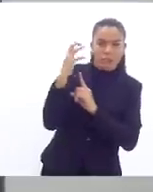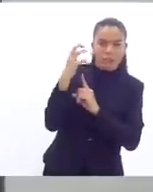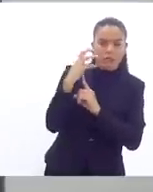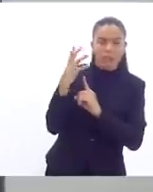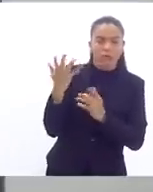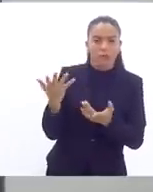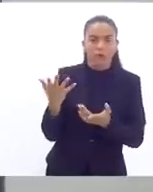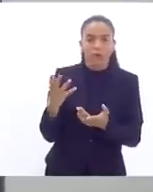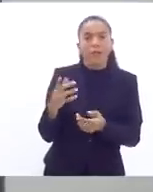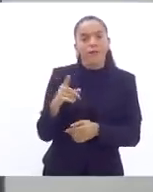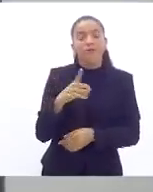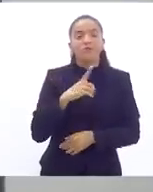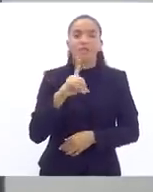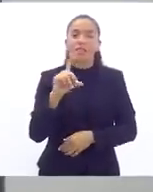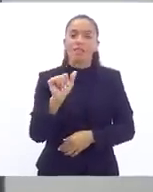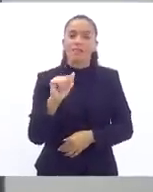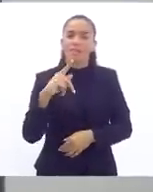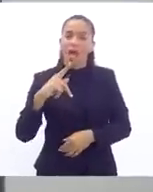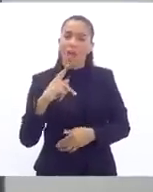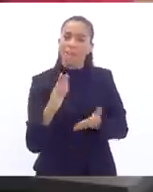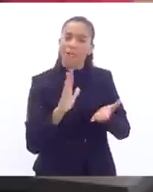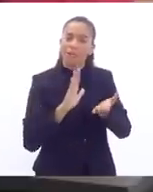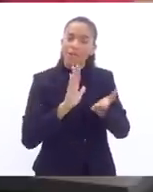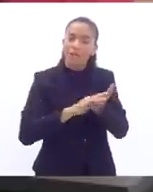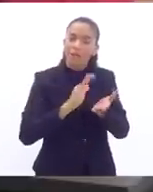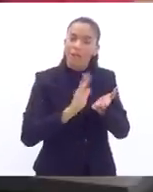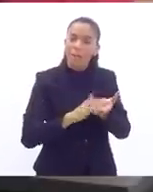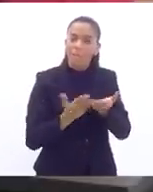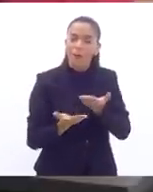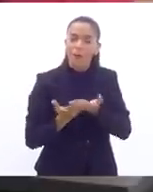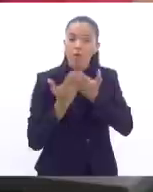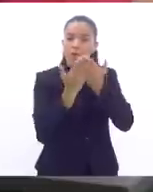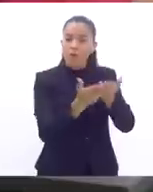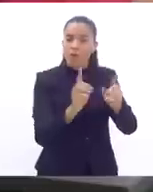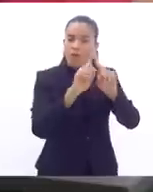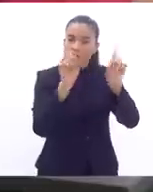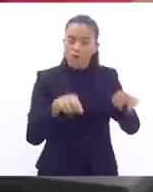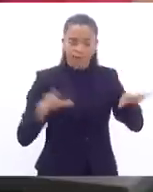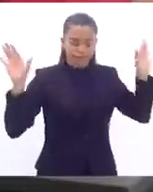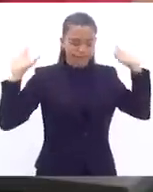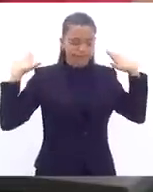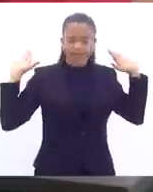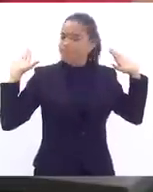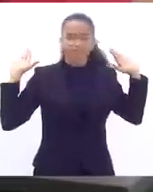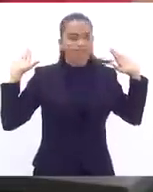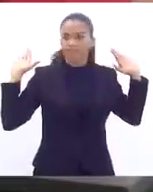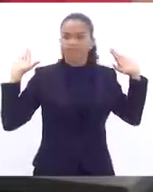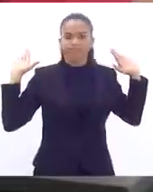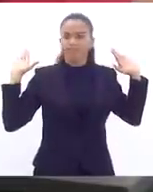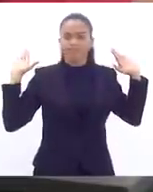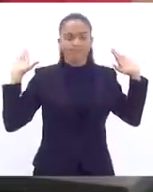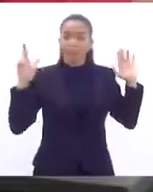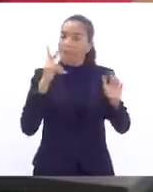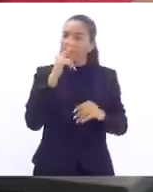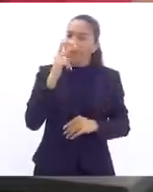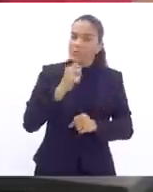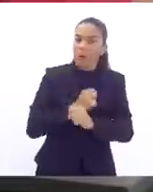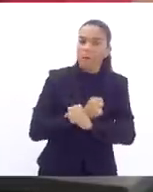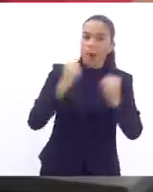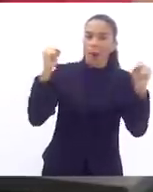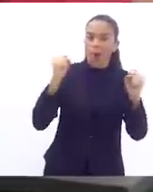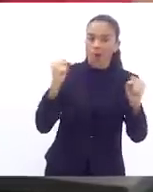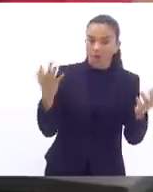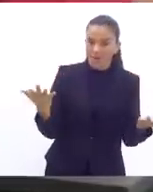E você tá com dap na mão funcionário o funcionário assim quase que a bomba na mão não posso